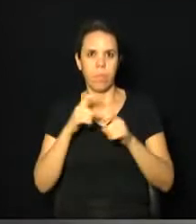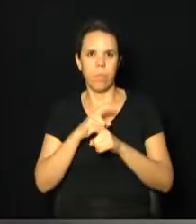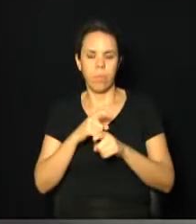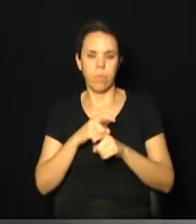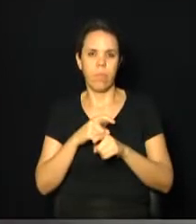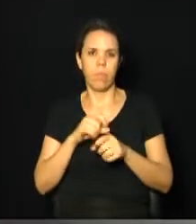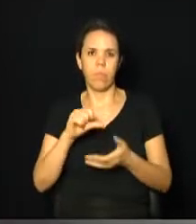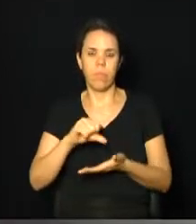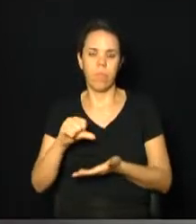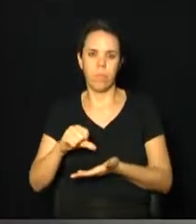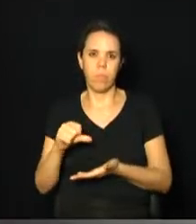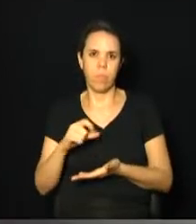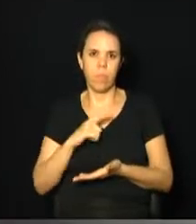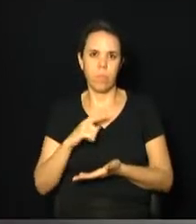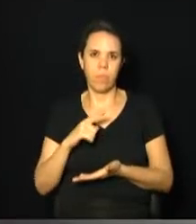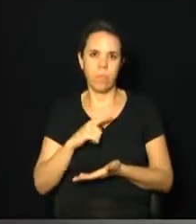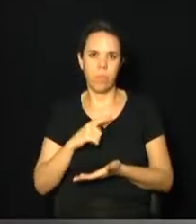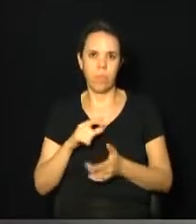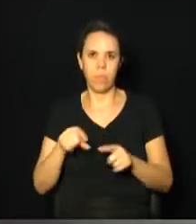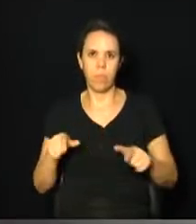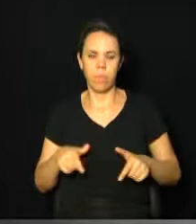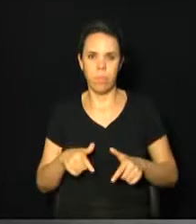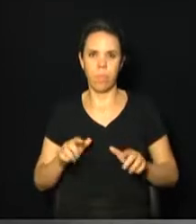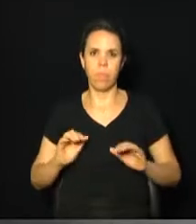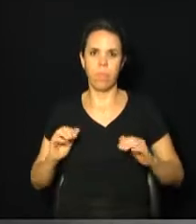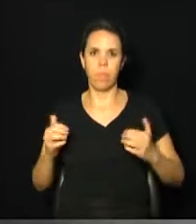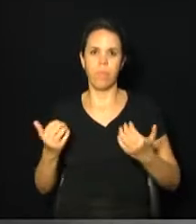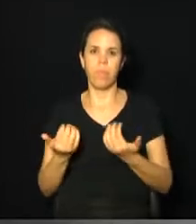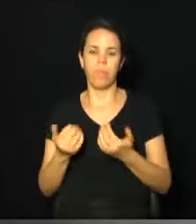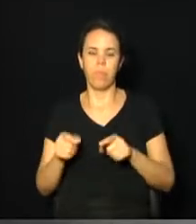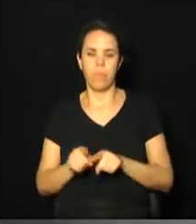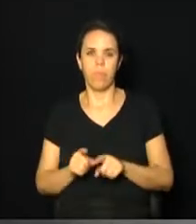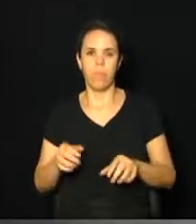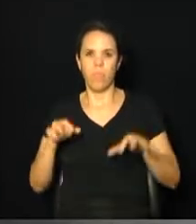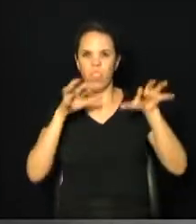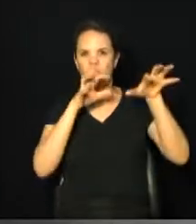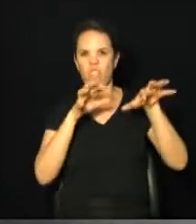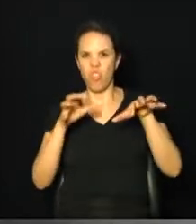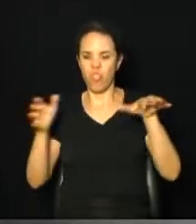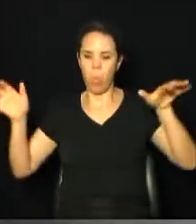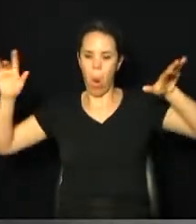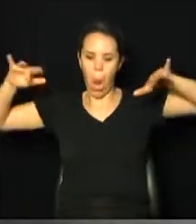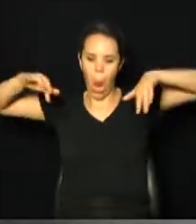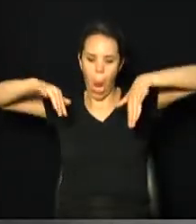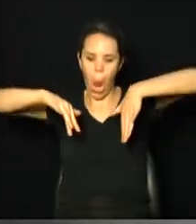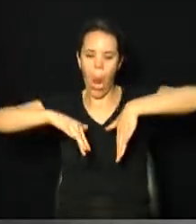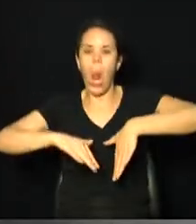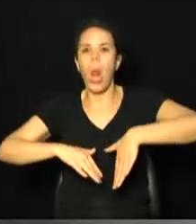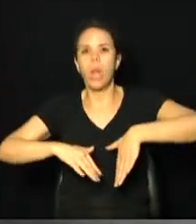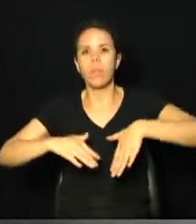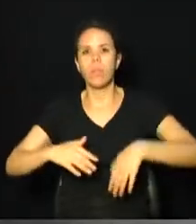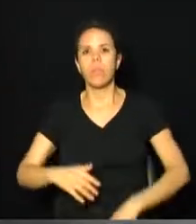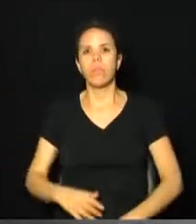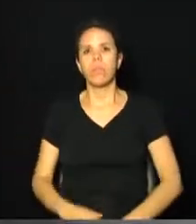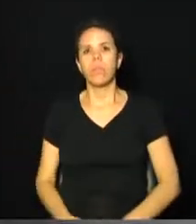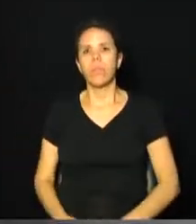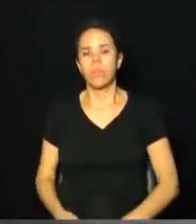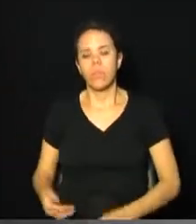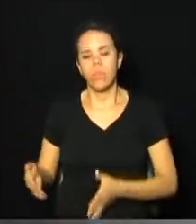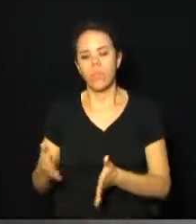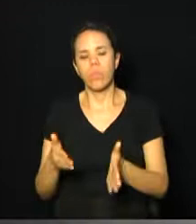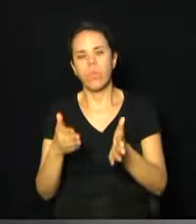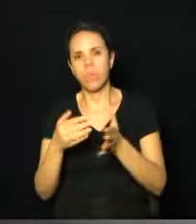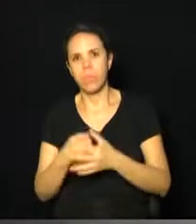da região, porque ela está num vale. Sim. Então, tudo que chove na parte de cima vai para baixo.